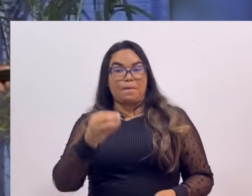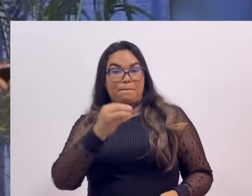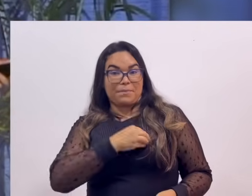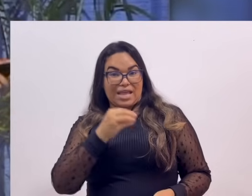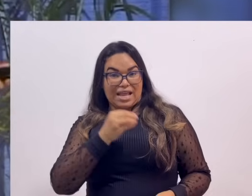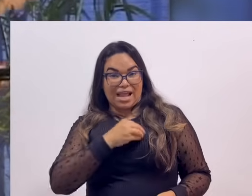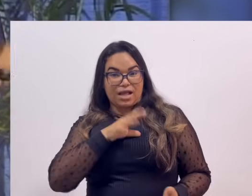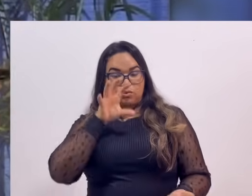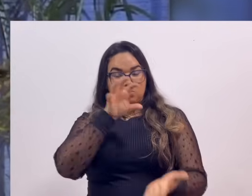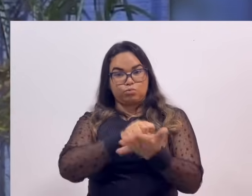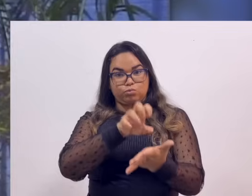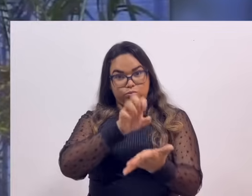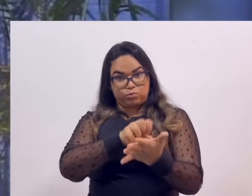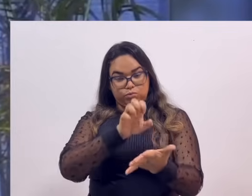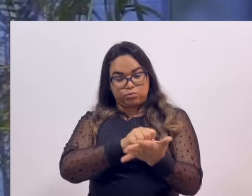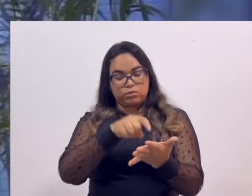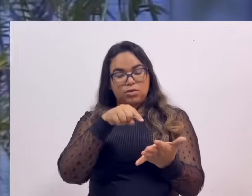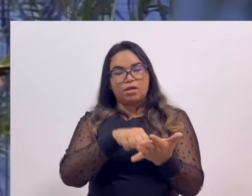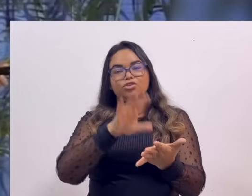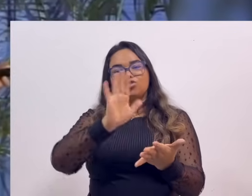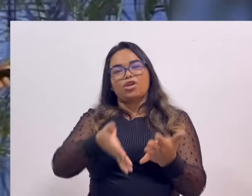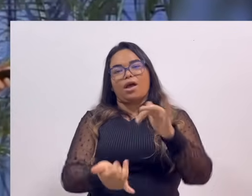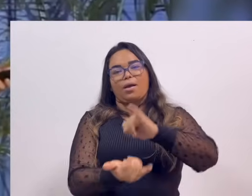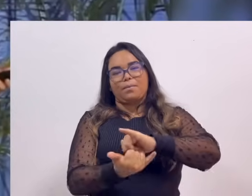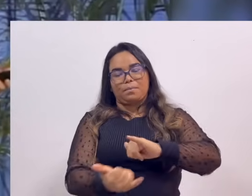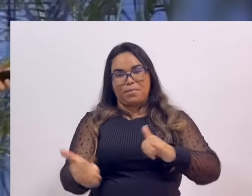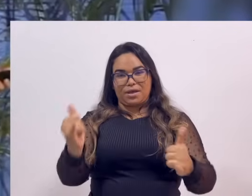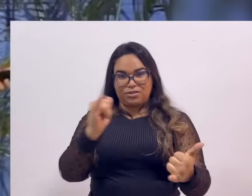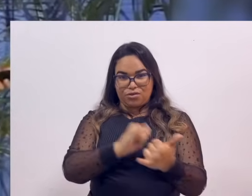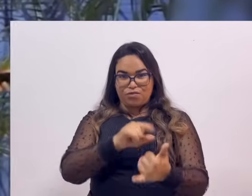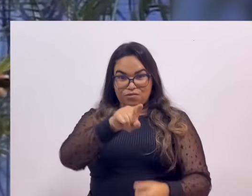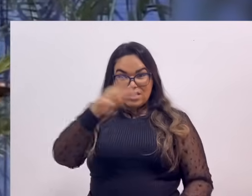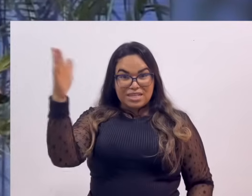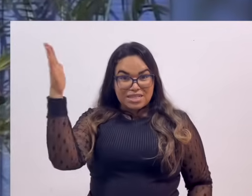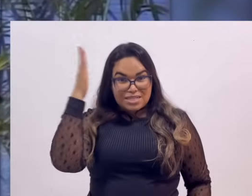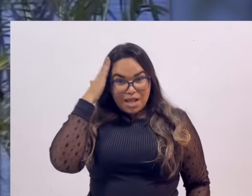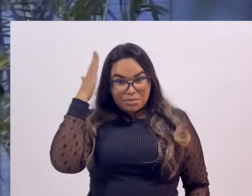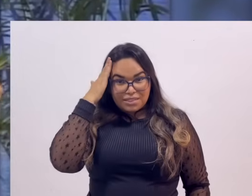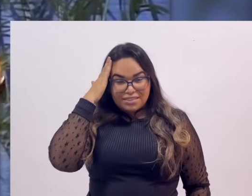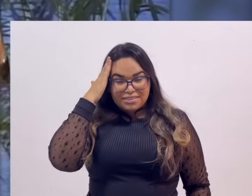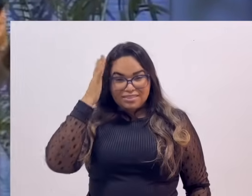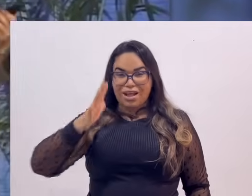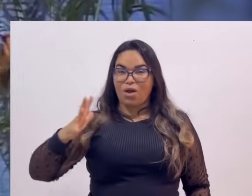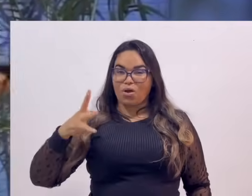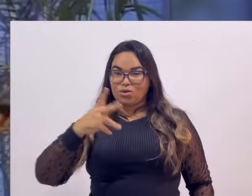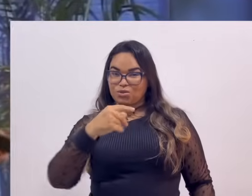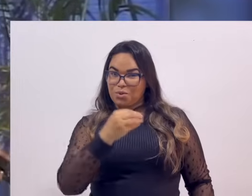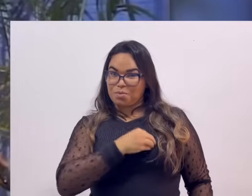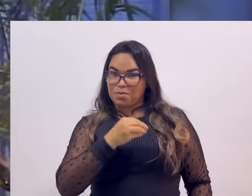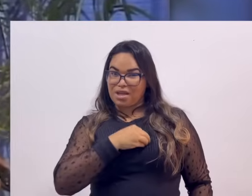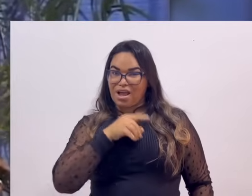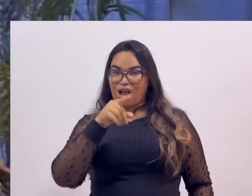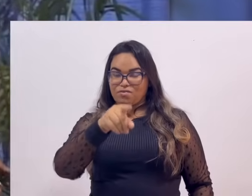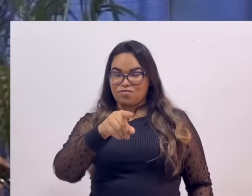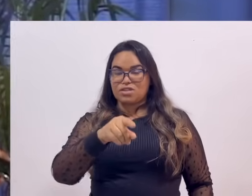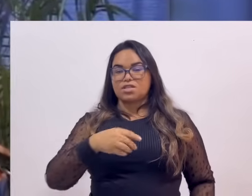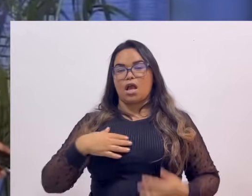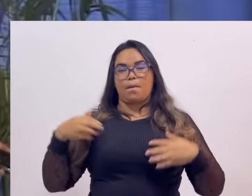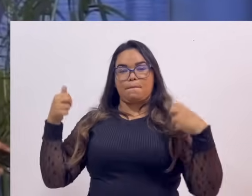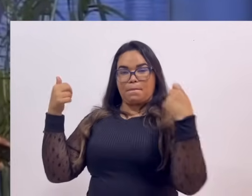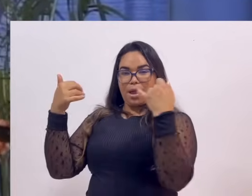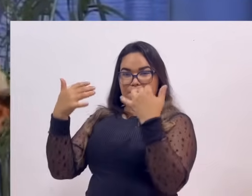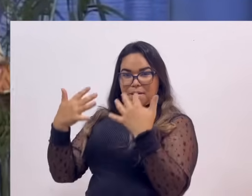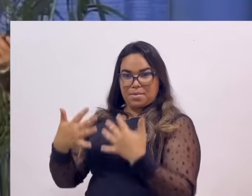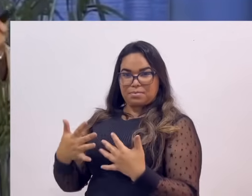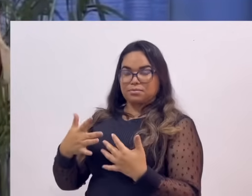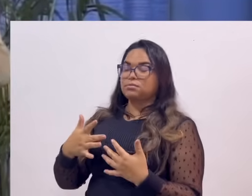pecados registrados ali estão perdoados vocês sabiam disso todos os pecados que você confessou